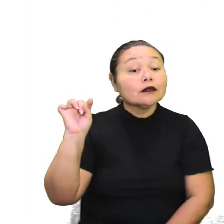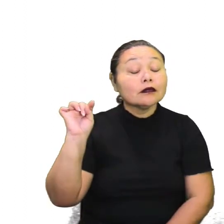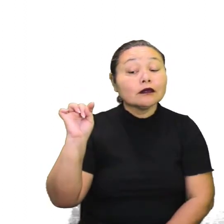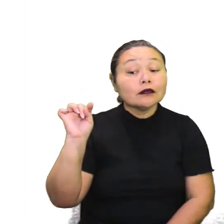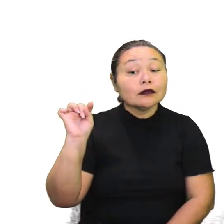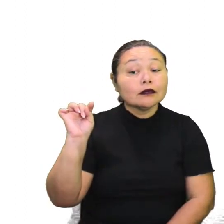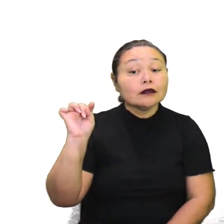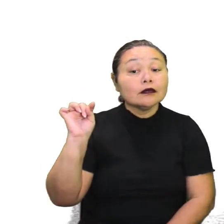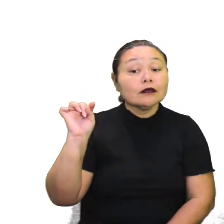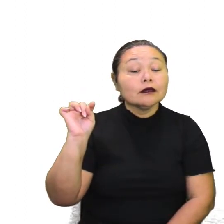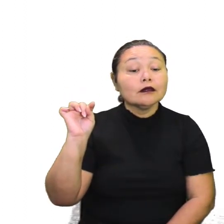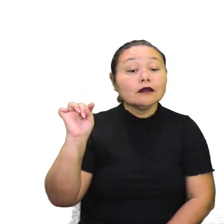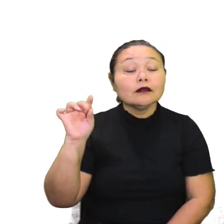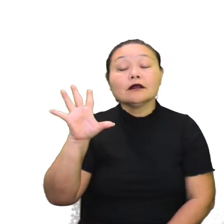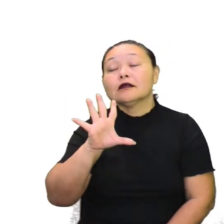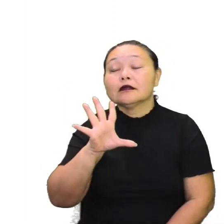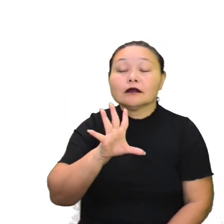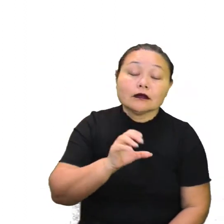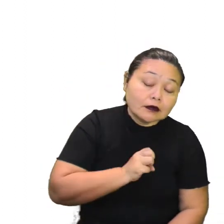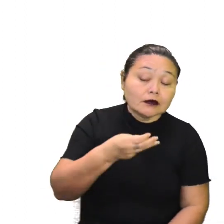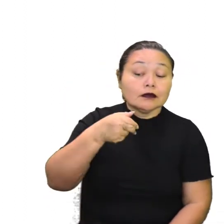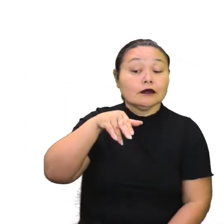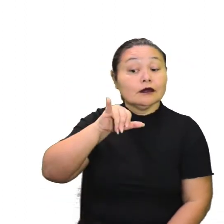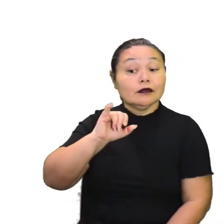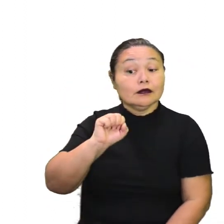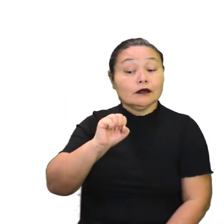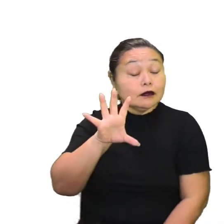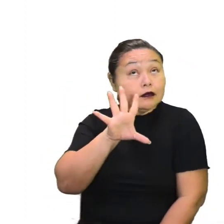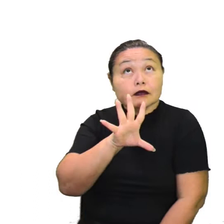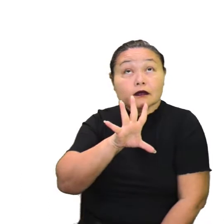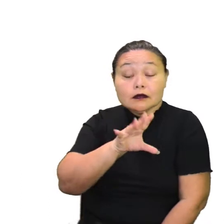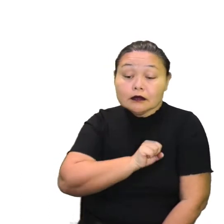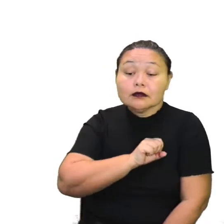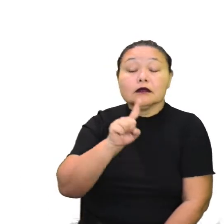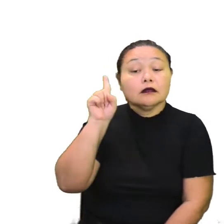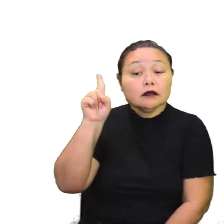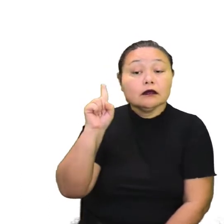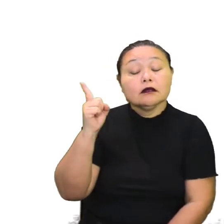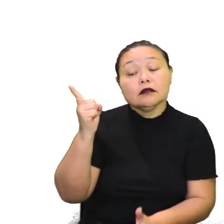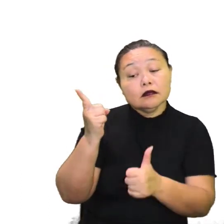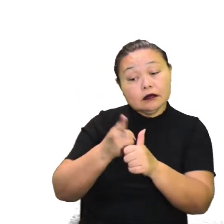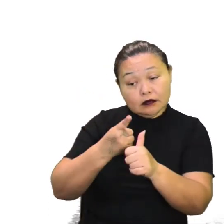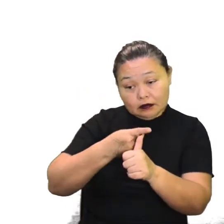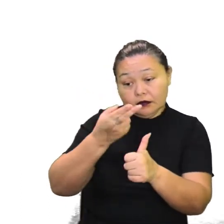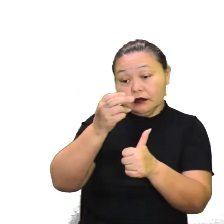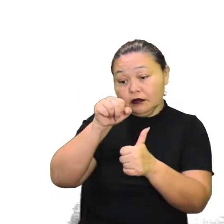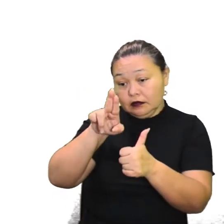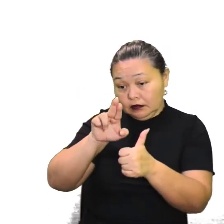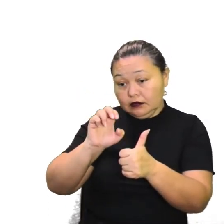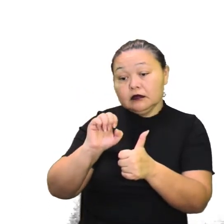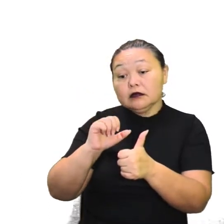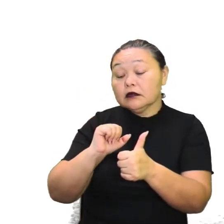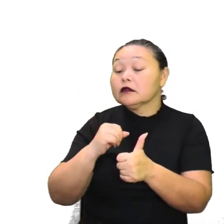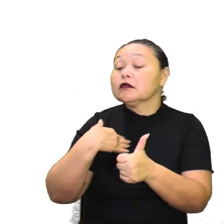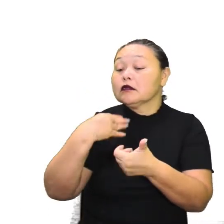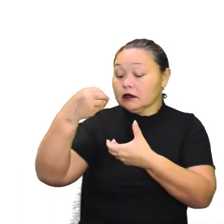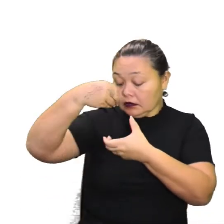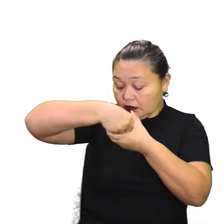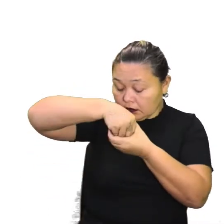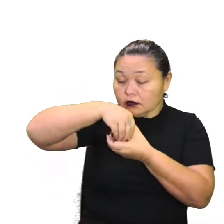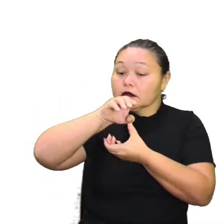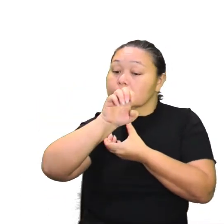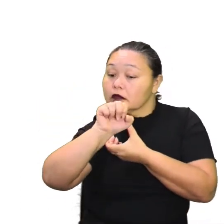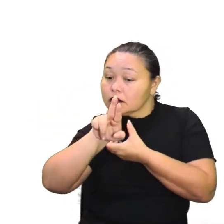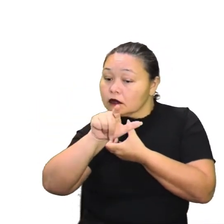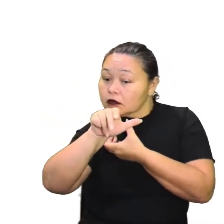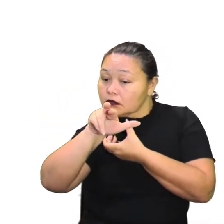temos aí, olha lá. Eu te amo, Maria, né? Então percebam aí a primeira pessoa, sempre, né? Ser o lírico aí na